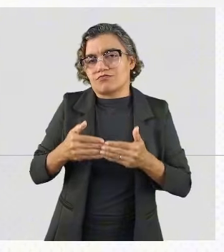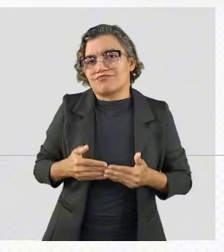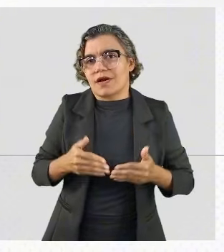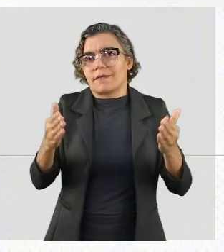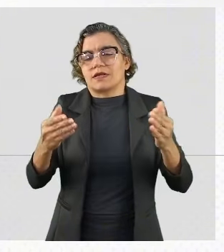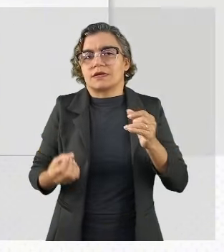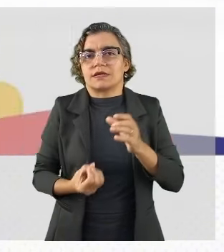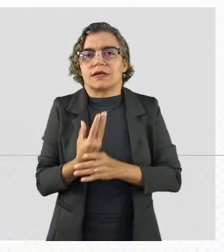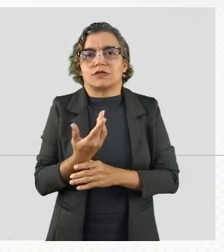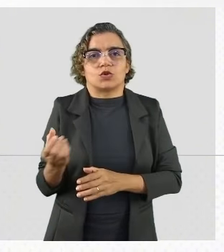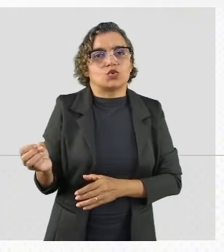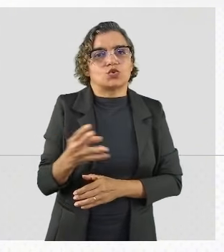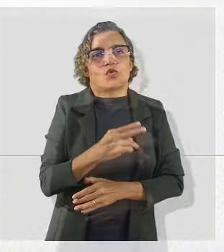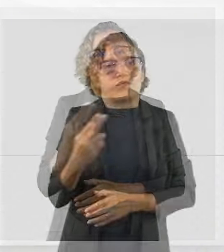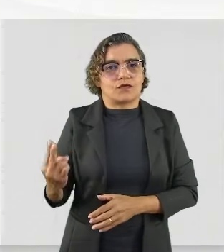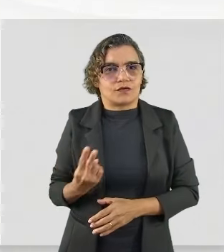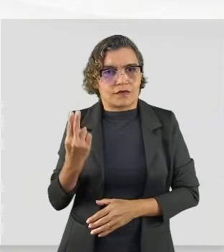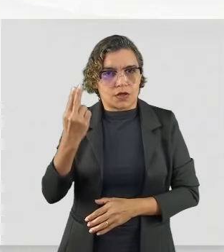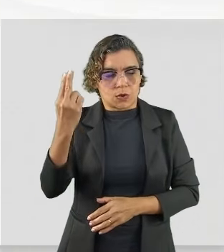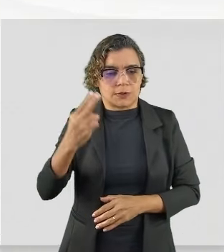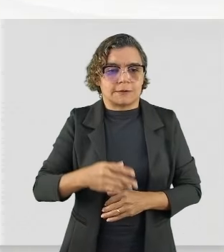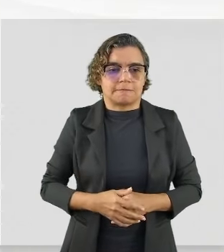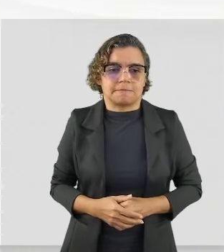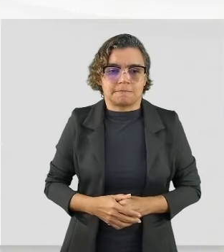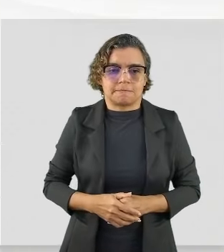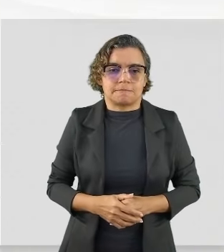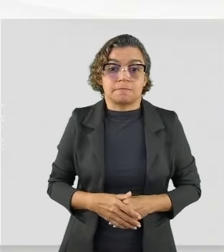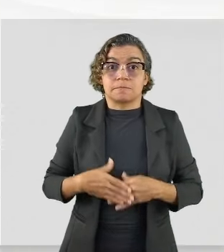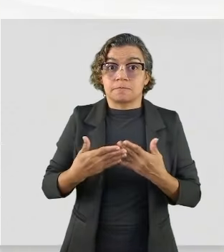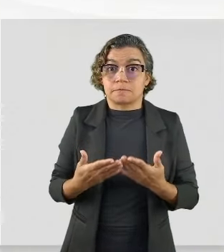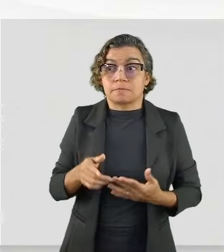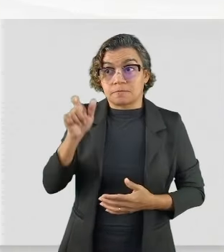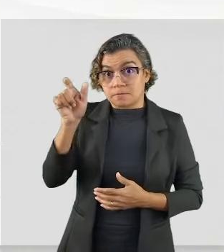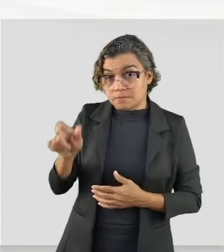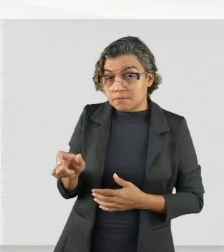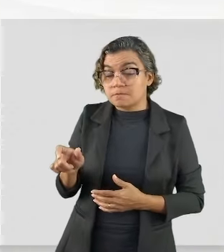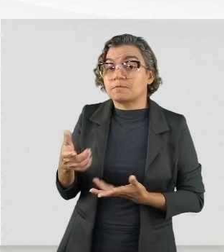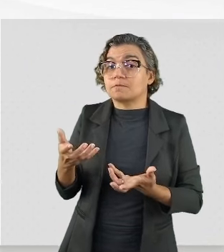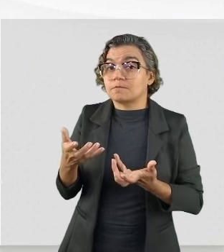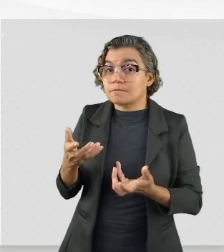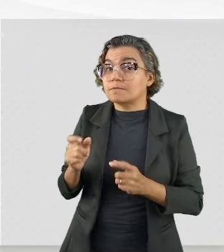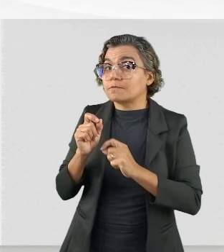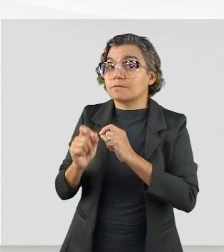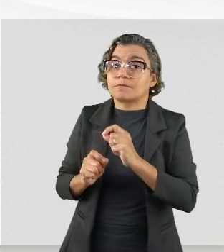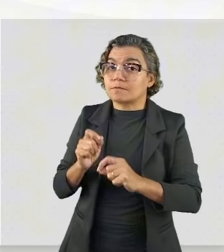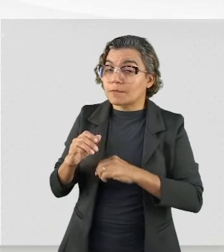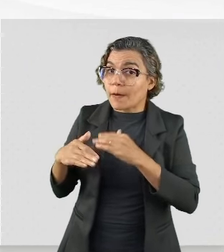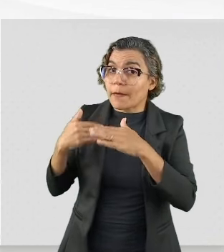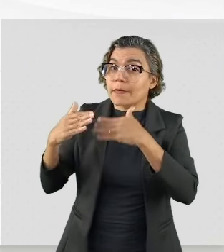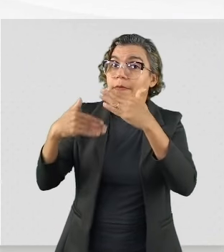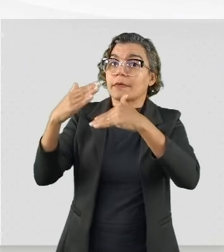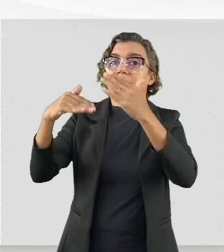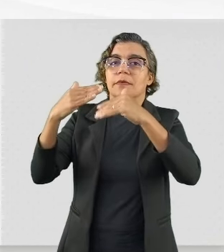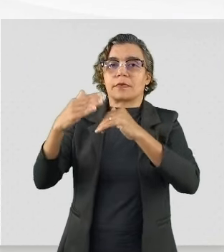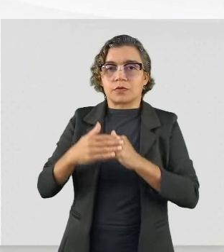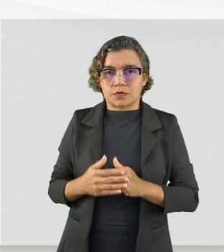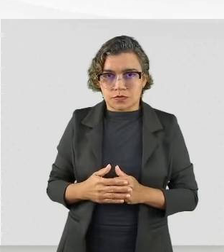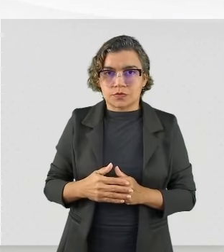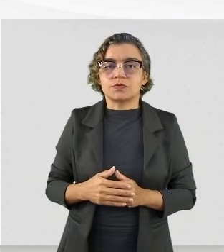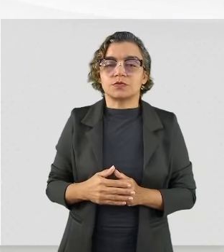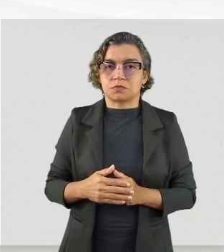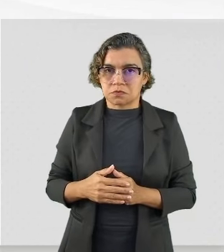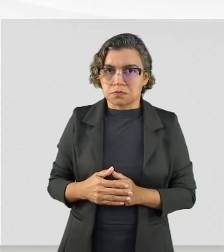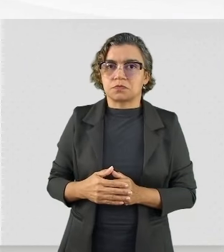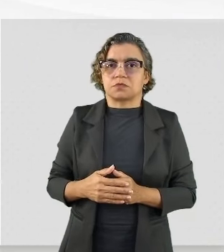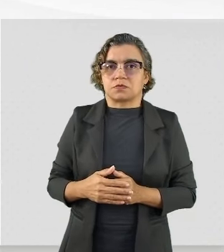Tá certo? Continuando aqui. Então, o que o Nietzsche está buscando fazer é justamente desenvolver a força